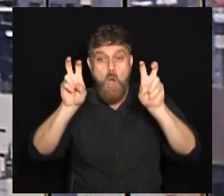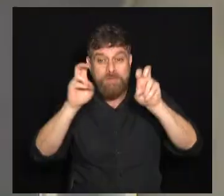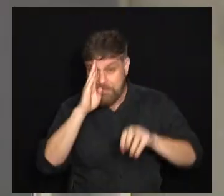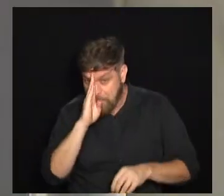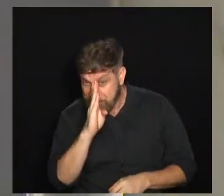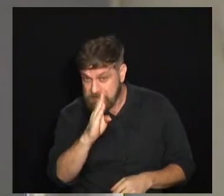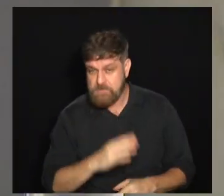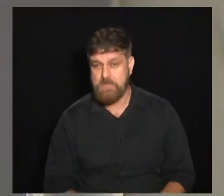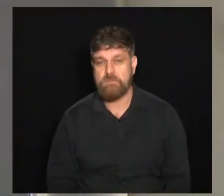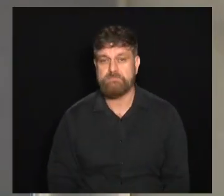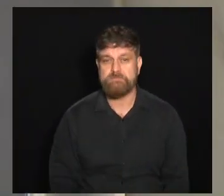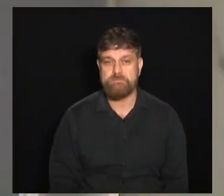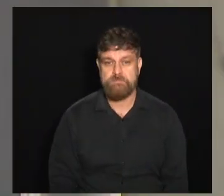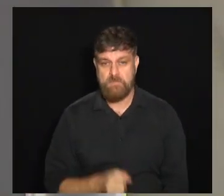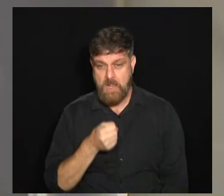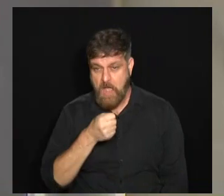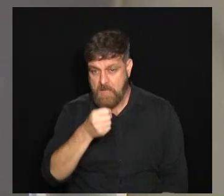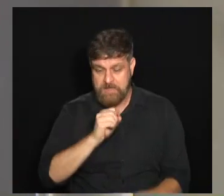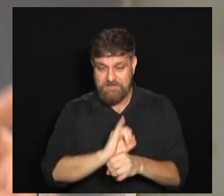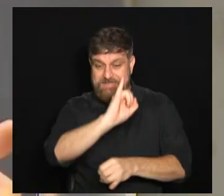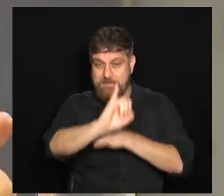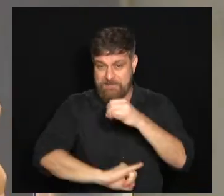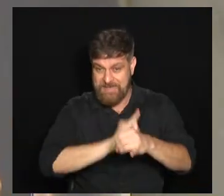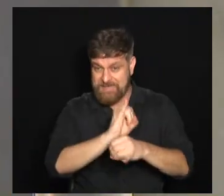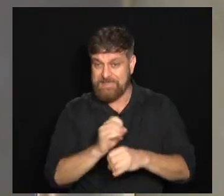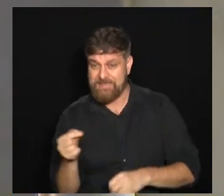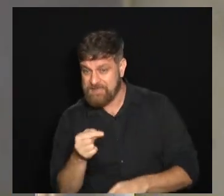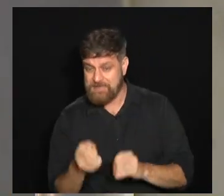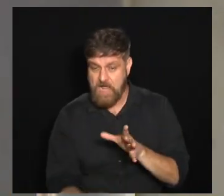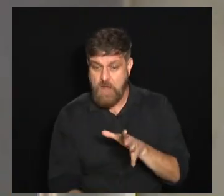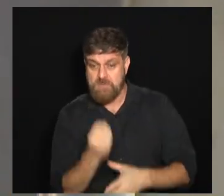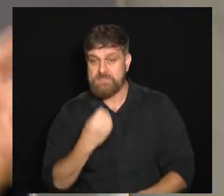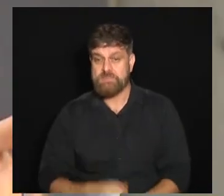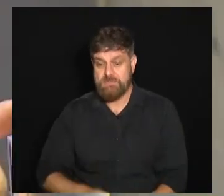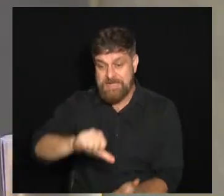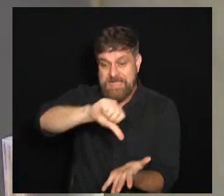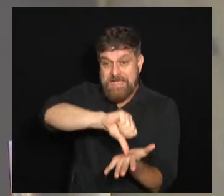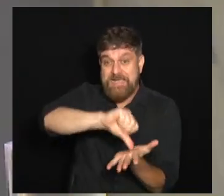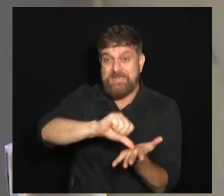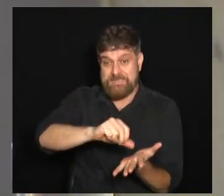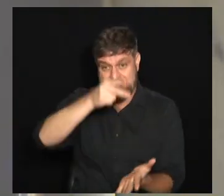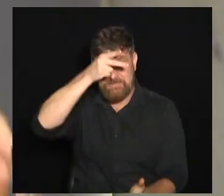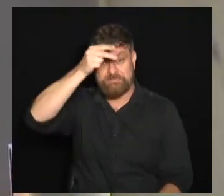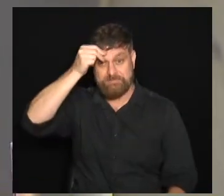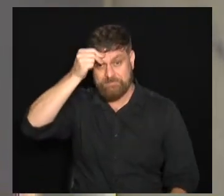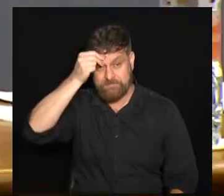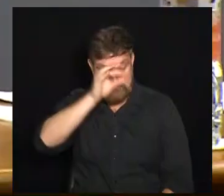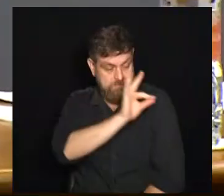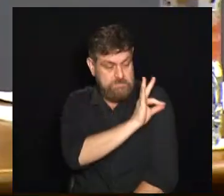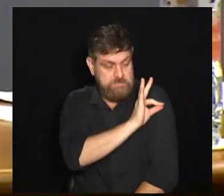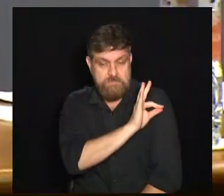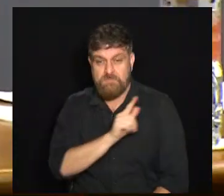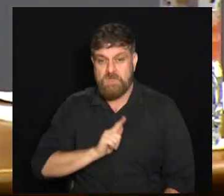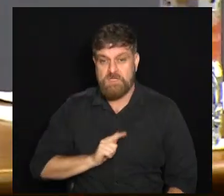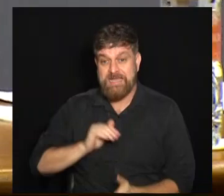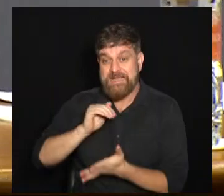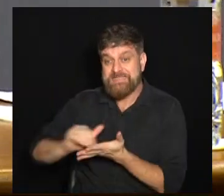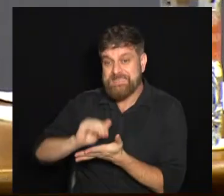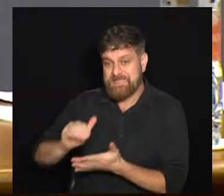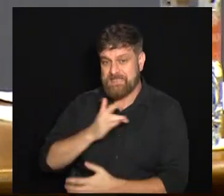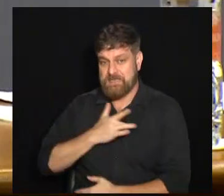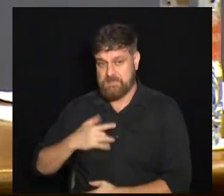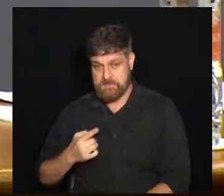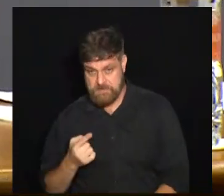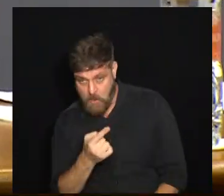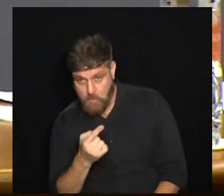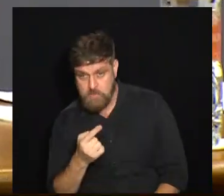abordados. A entrevista virtual aconteceu na sede da Prefeitura e também contou com a presença do secretário de Saúde, Carmino